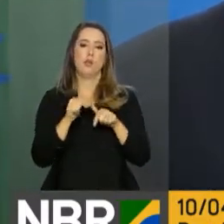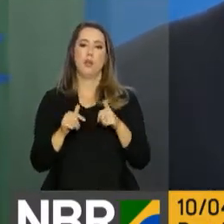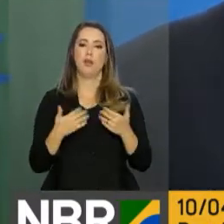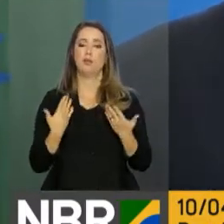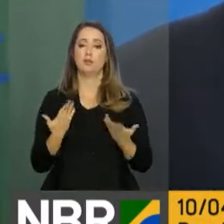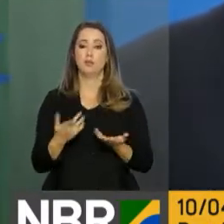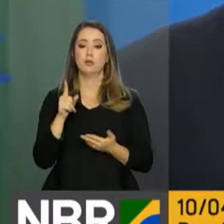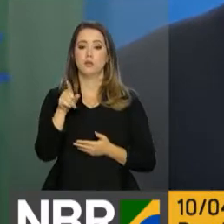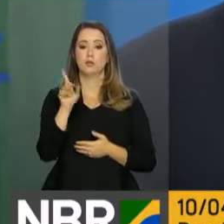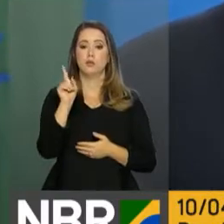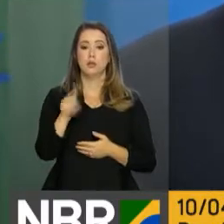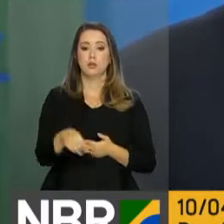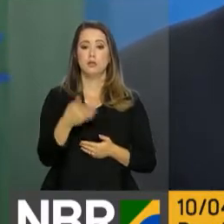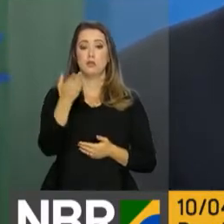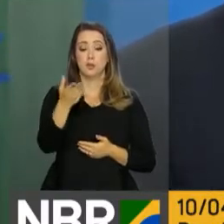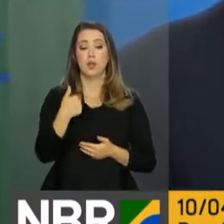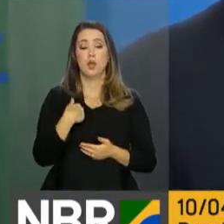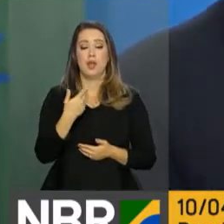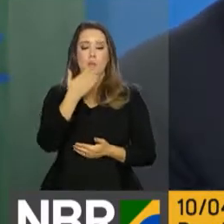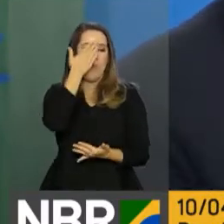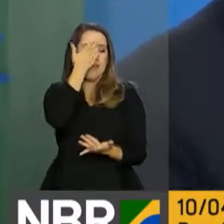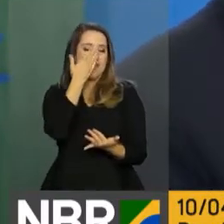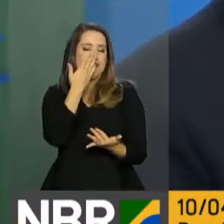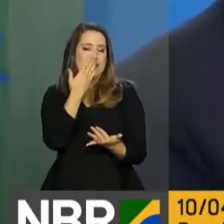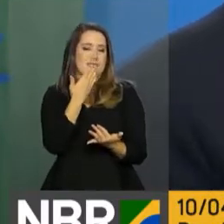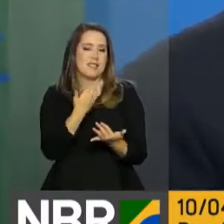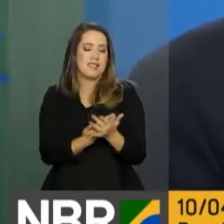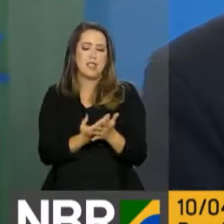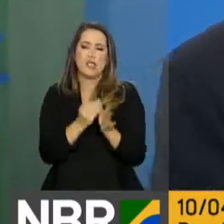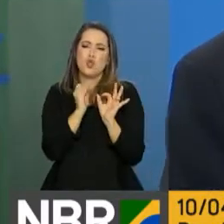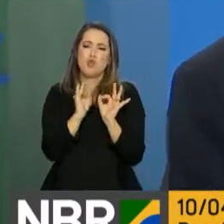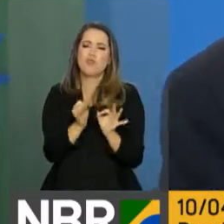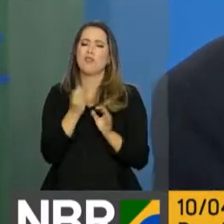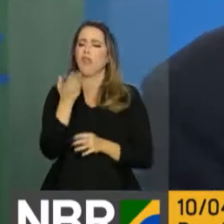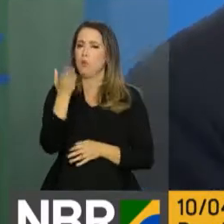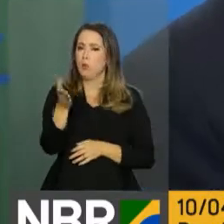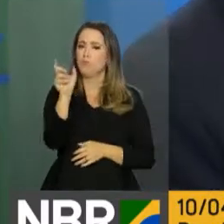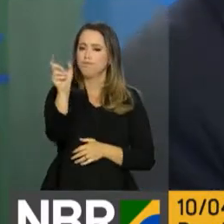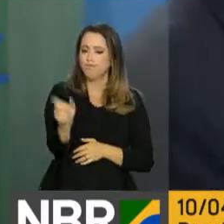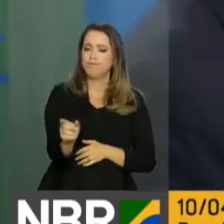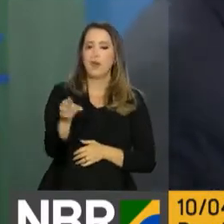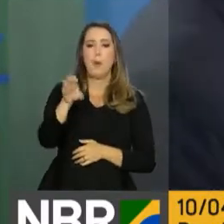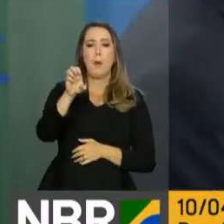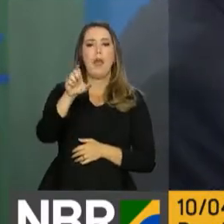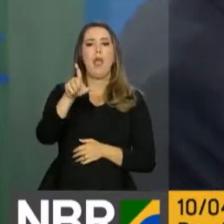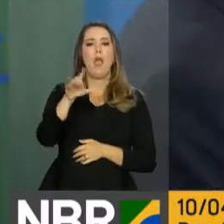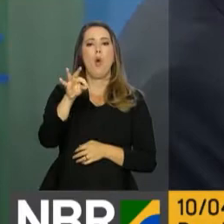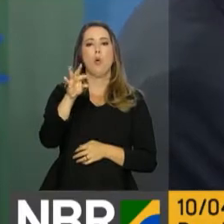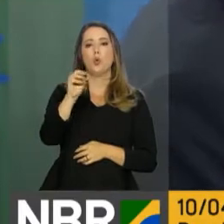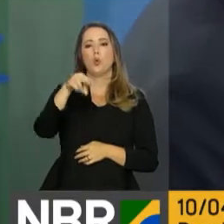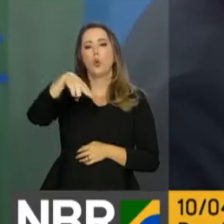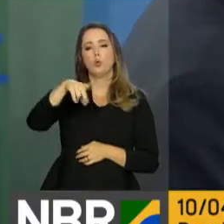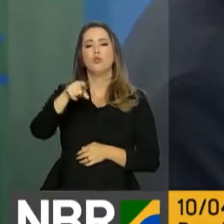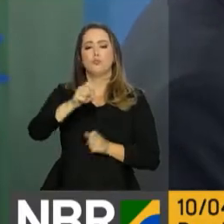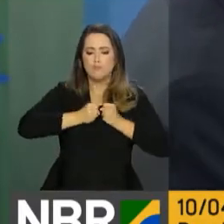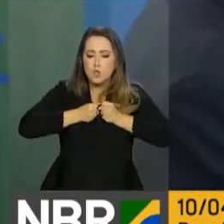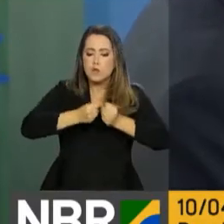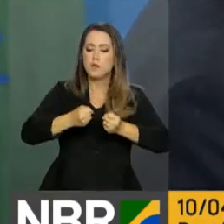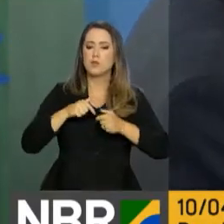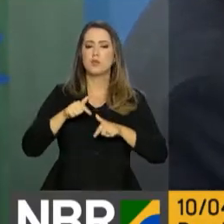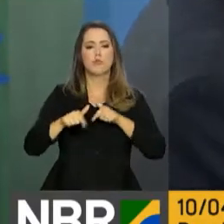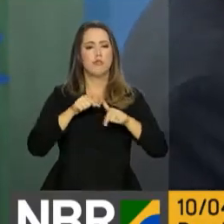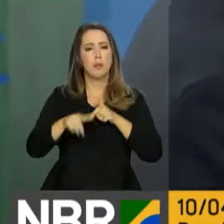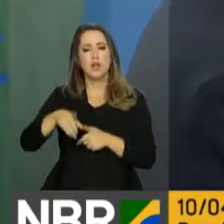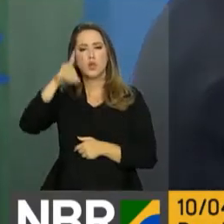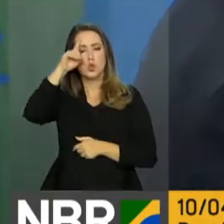E nisso eu tenho absoluta convicção, Elton, você estará empenhado dia e noite. Quando digo